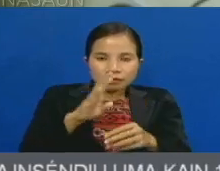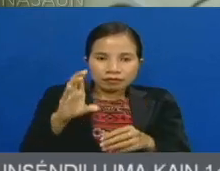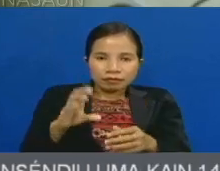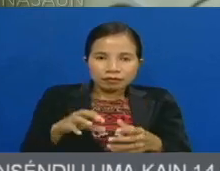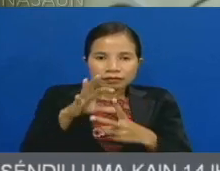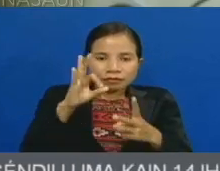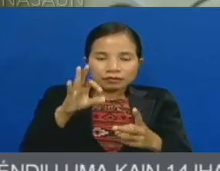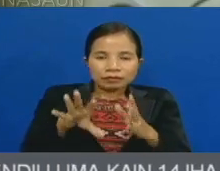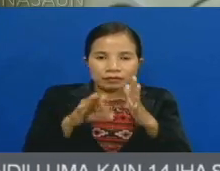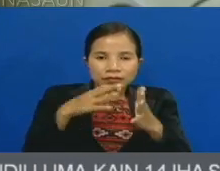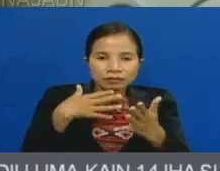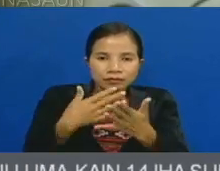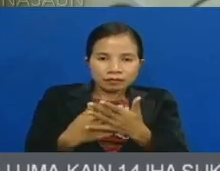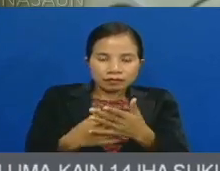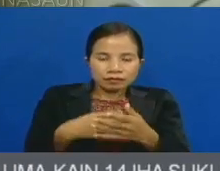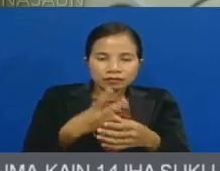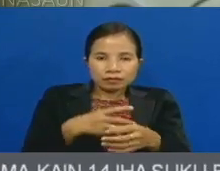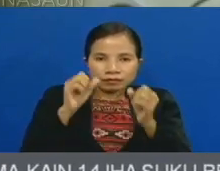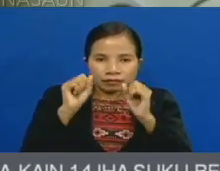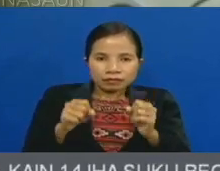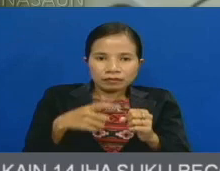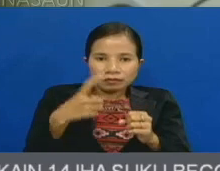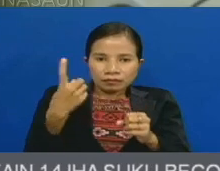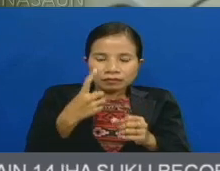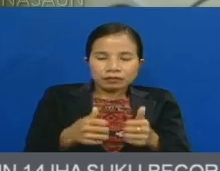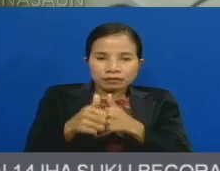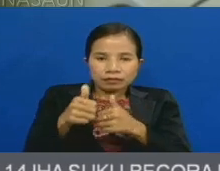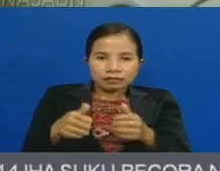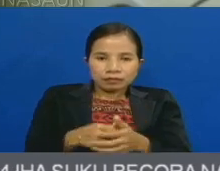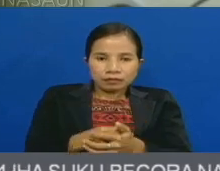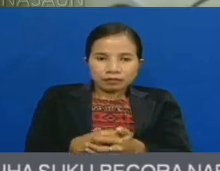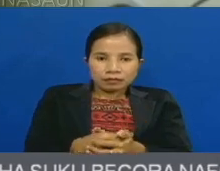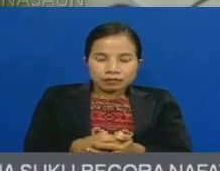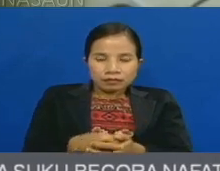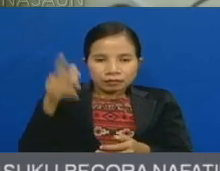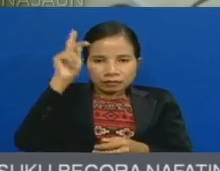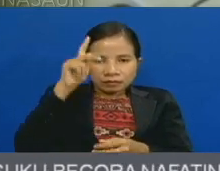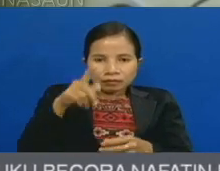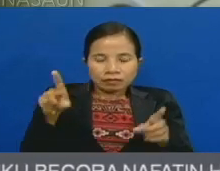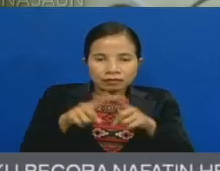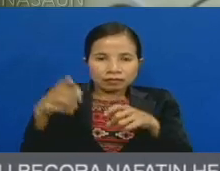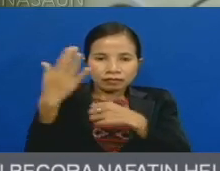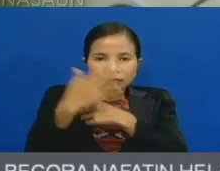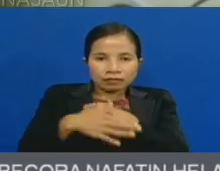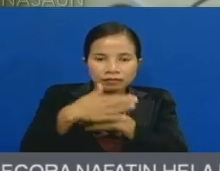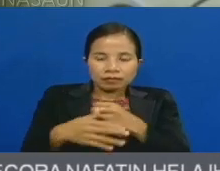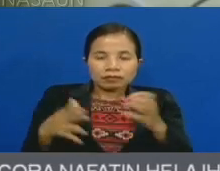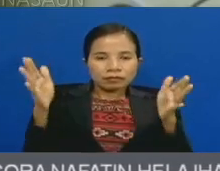Eles são retam sucesso de luta para itamos hatur na fatin itenia grau prestígio hanesan nação de soberano o